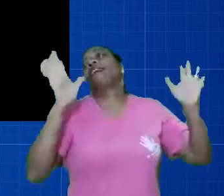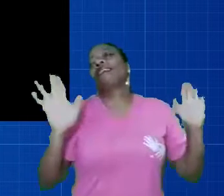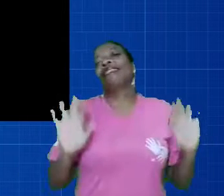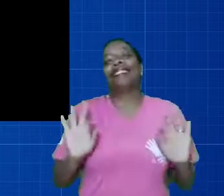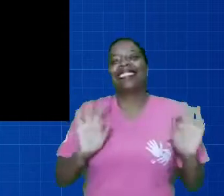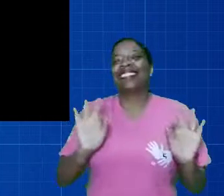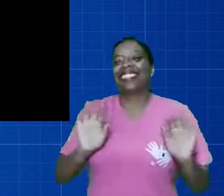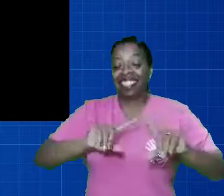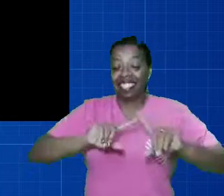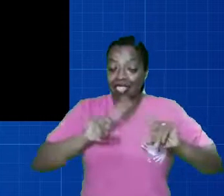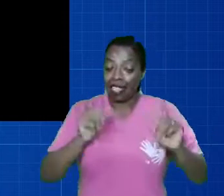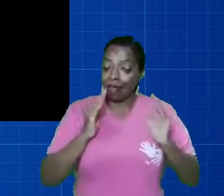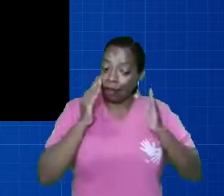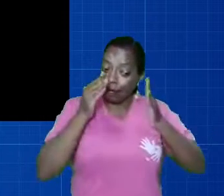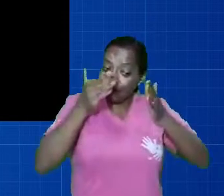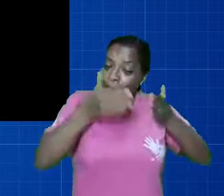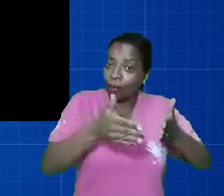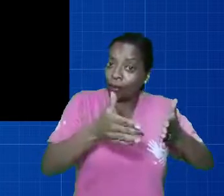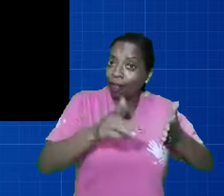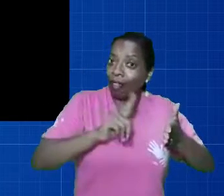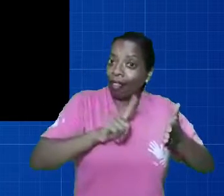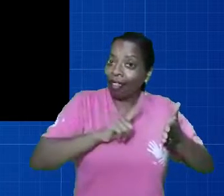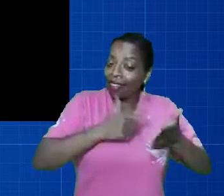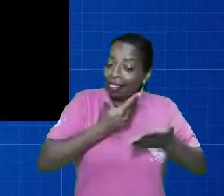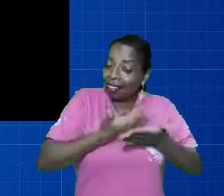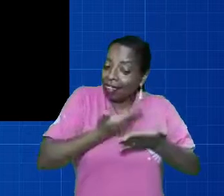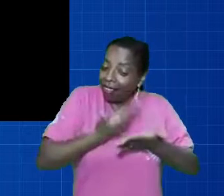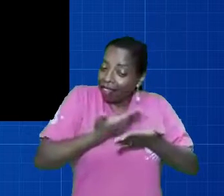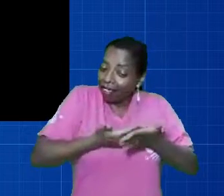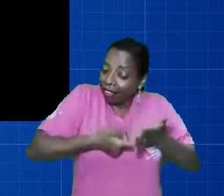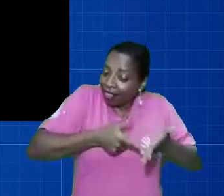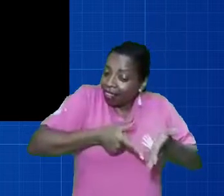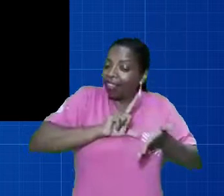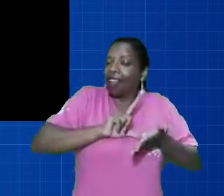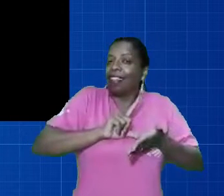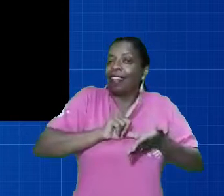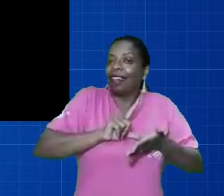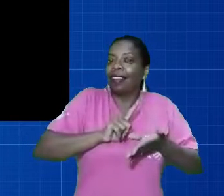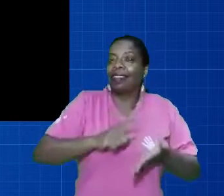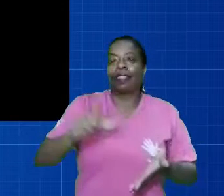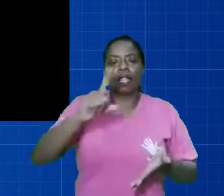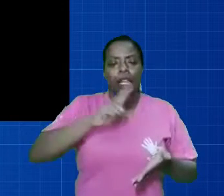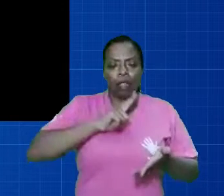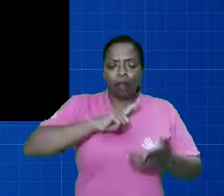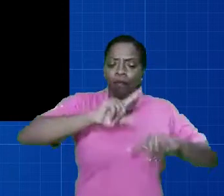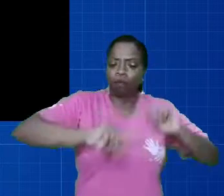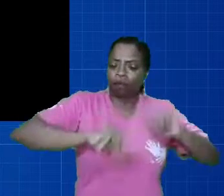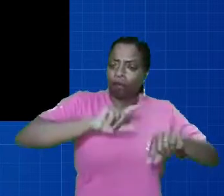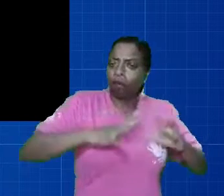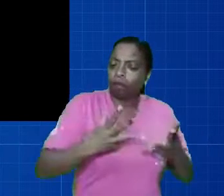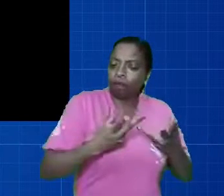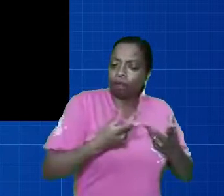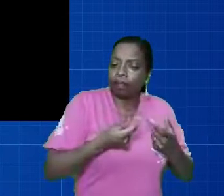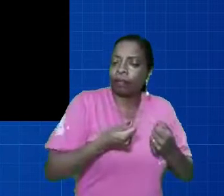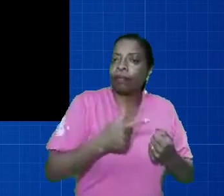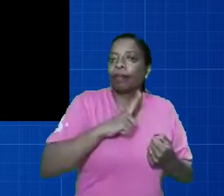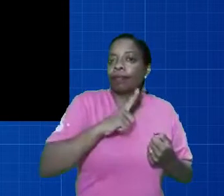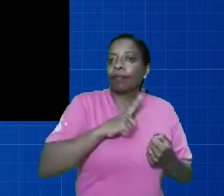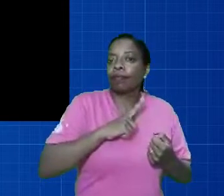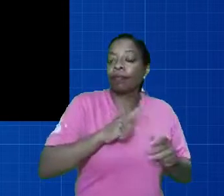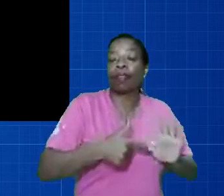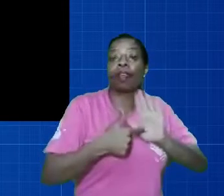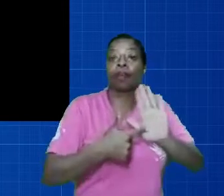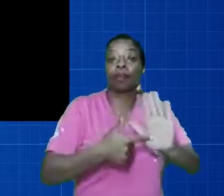Mas era uma questão que a oficina buscava trabalhar, né? Trazer ali formas diferentes,